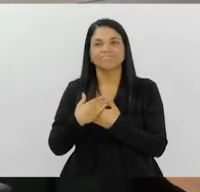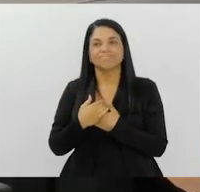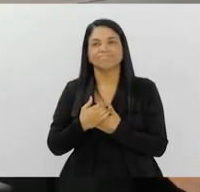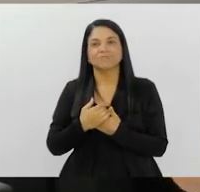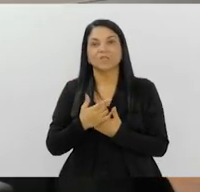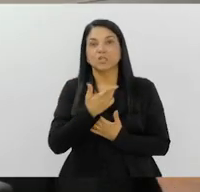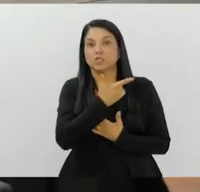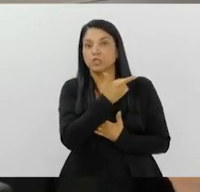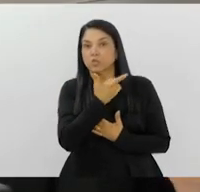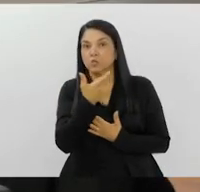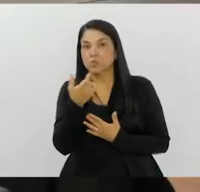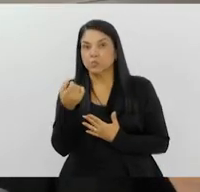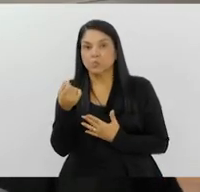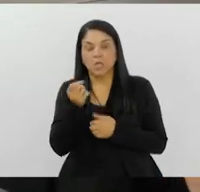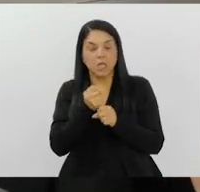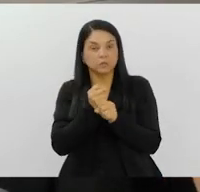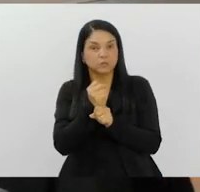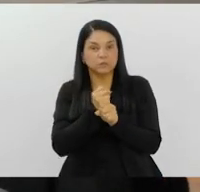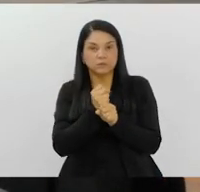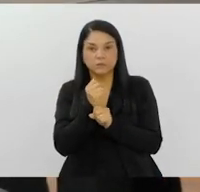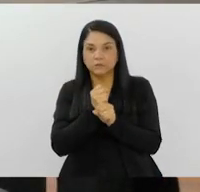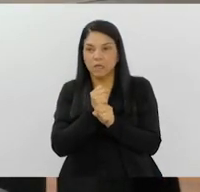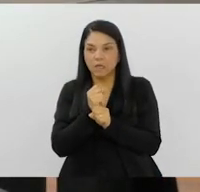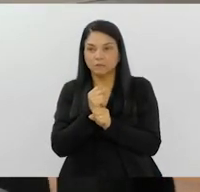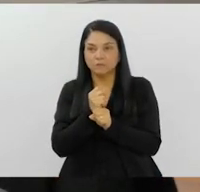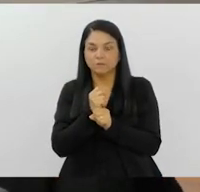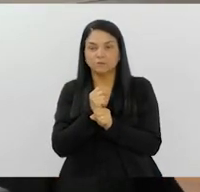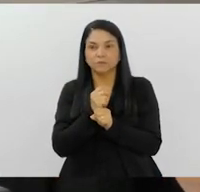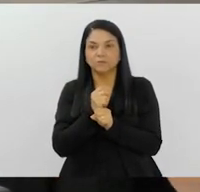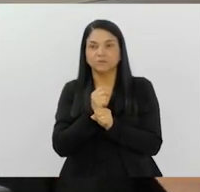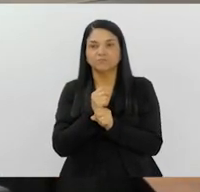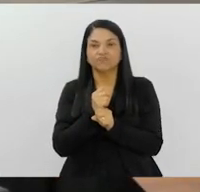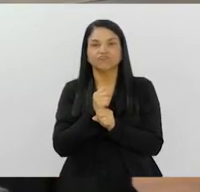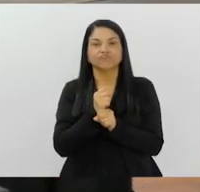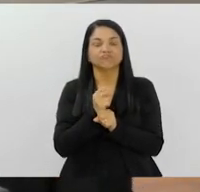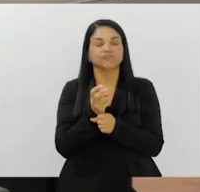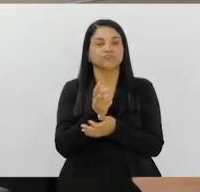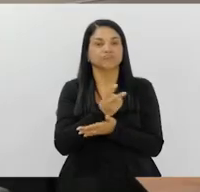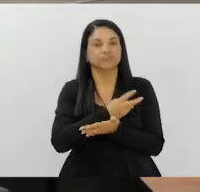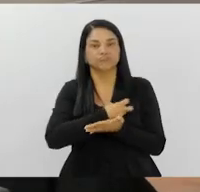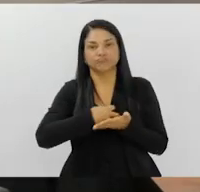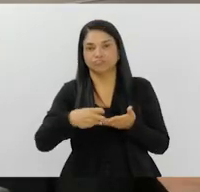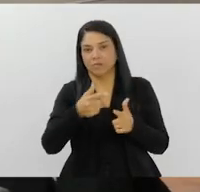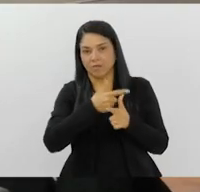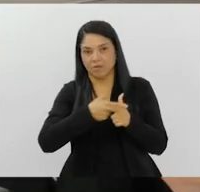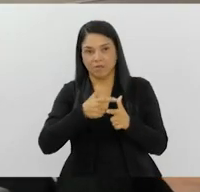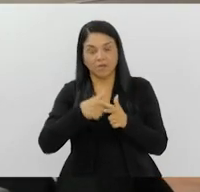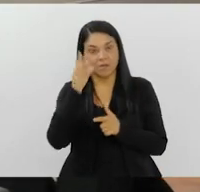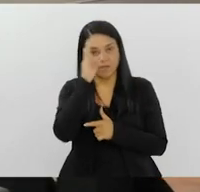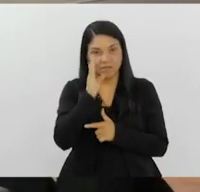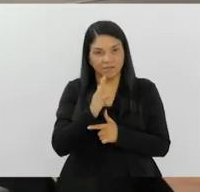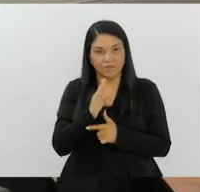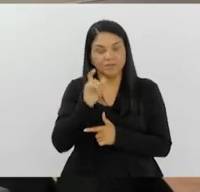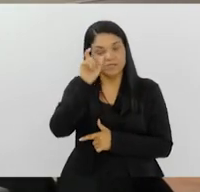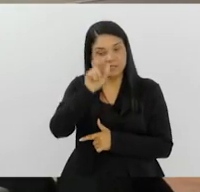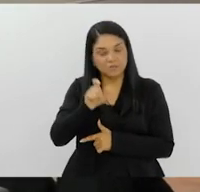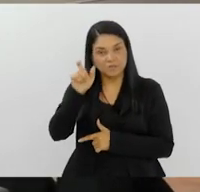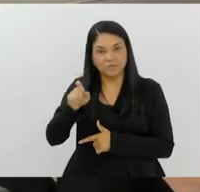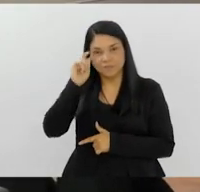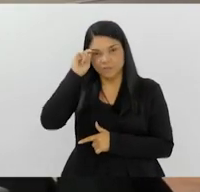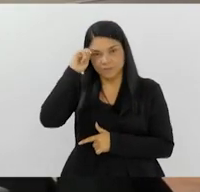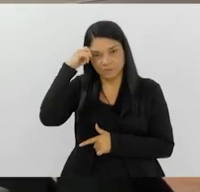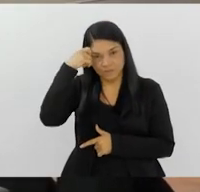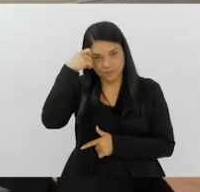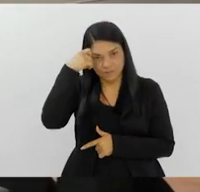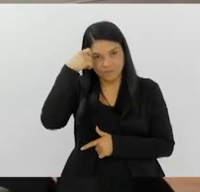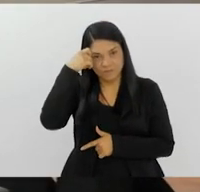200 anos quando a questão penal foi levantada no Brasil os negros haviam sido